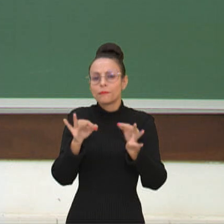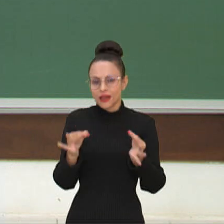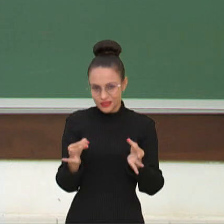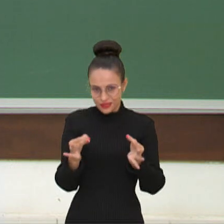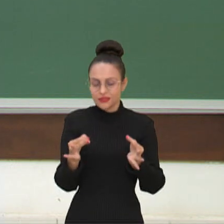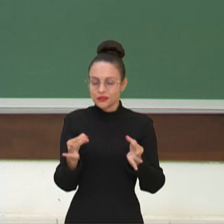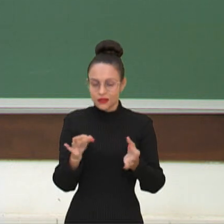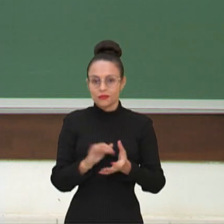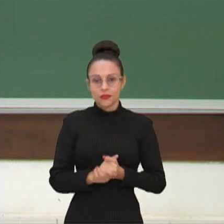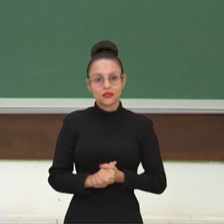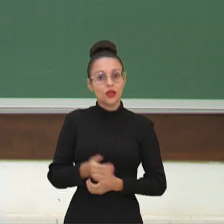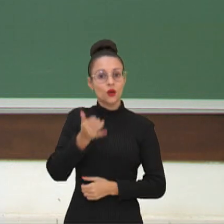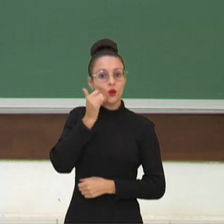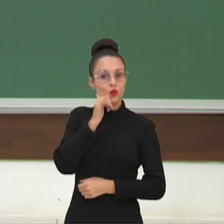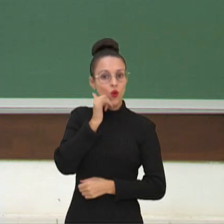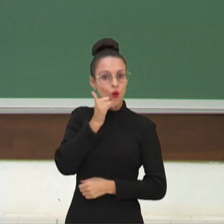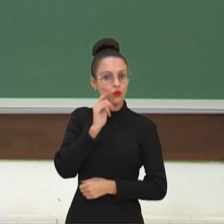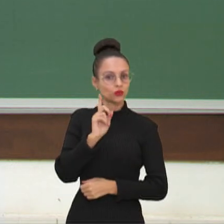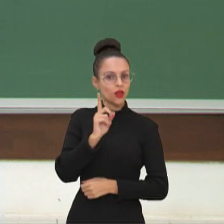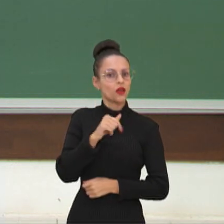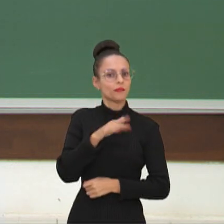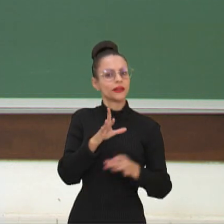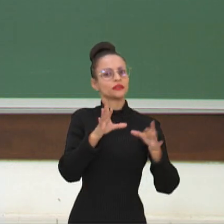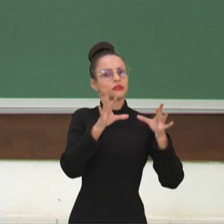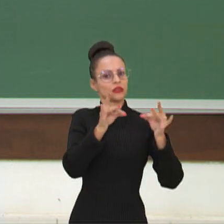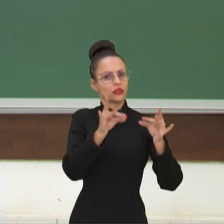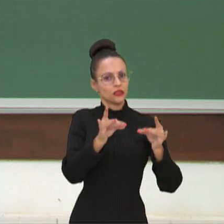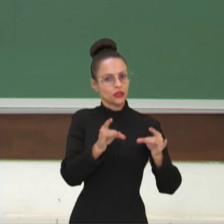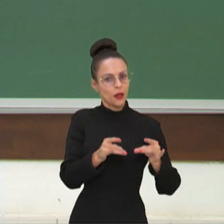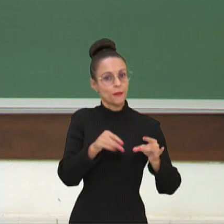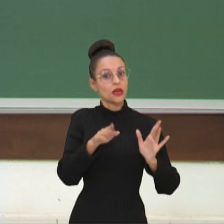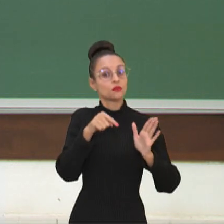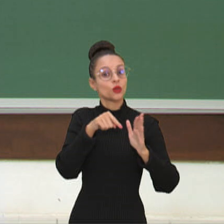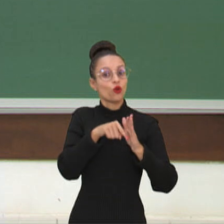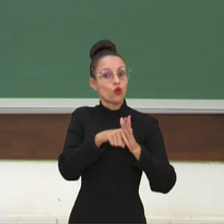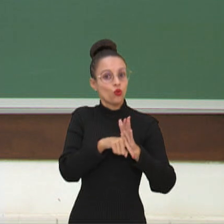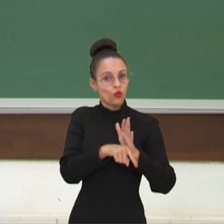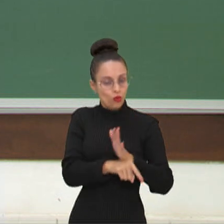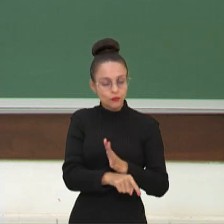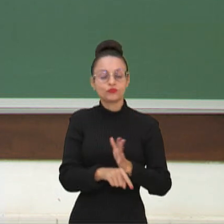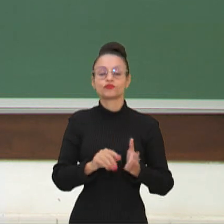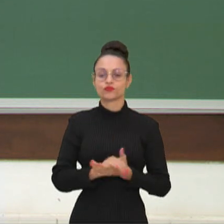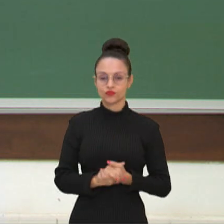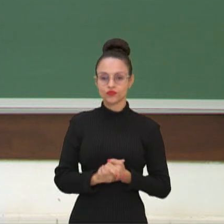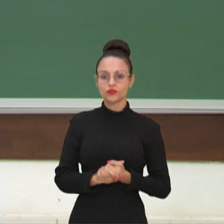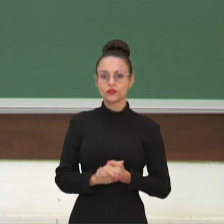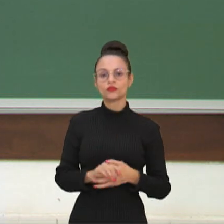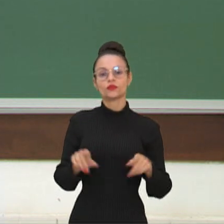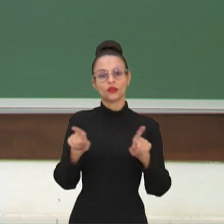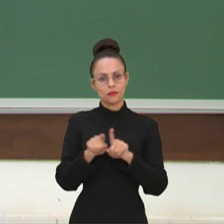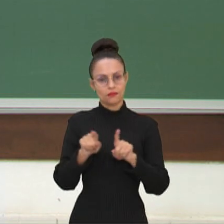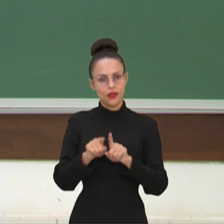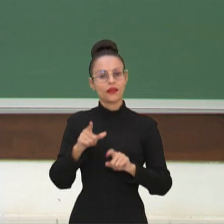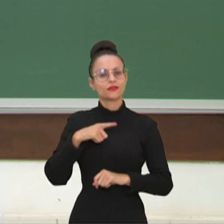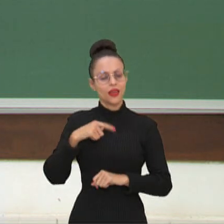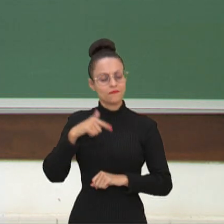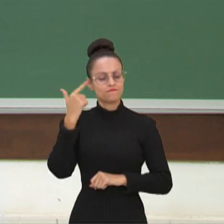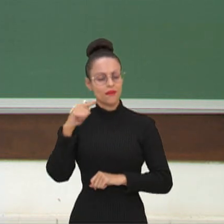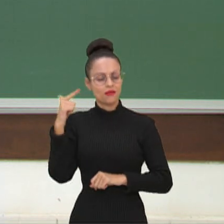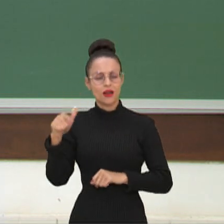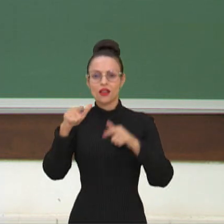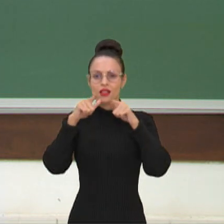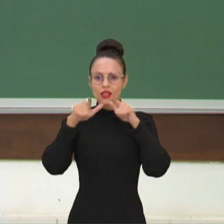ó. Logo após ao meio-dia, então logo após o almoço, foi que isso aconteceu. Olha como é